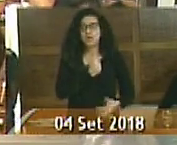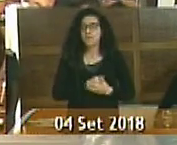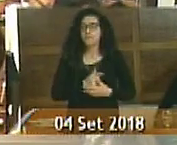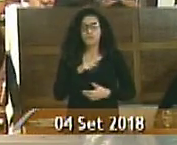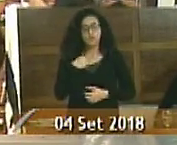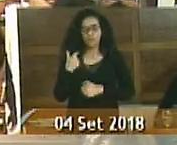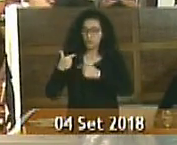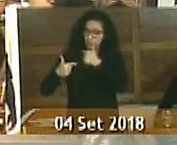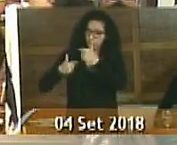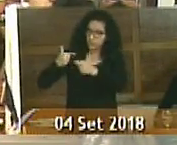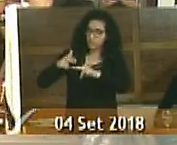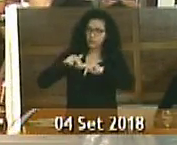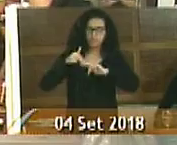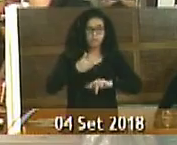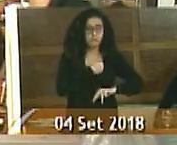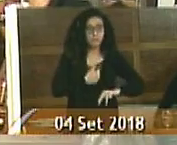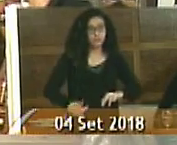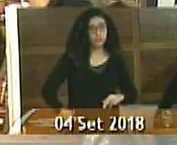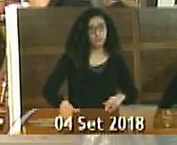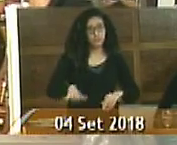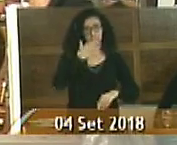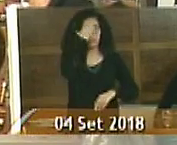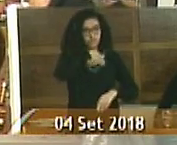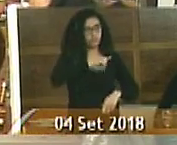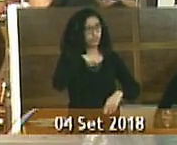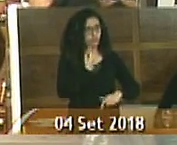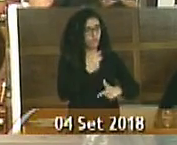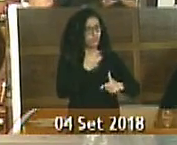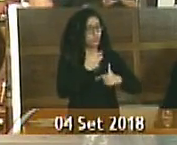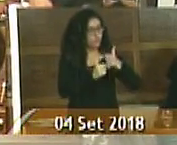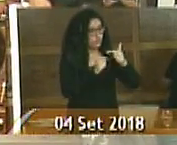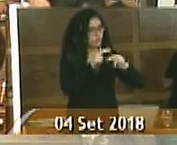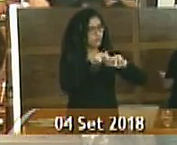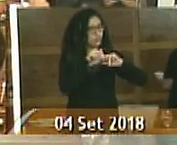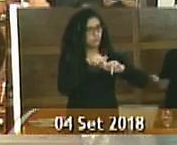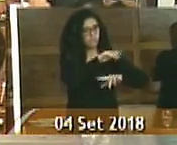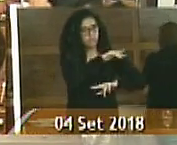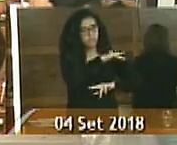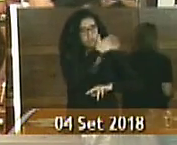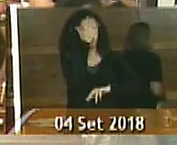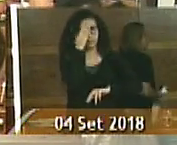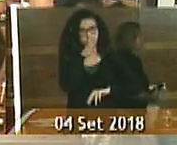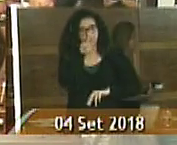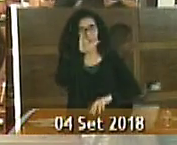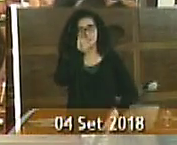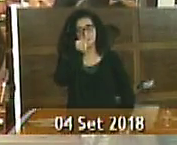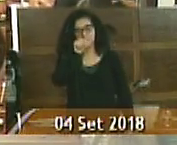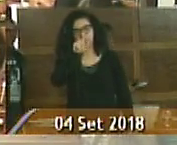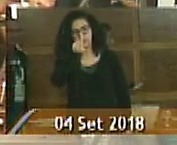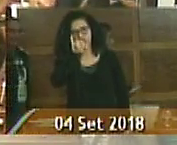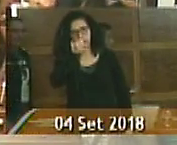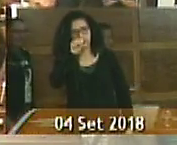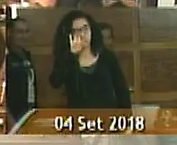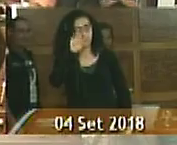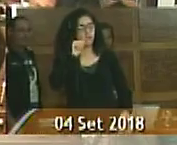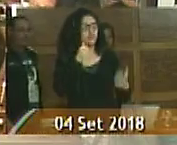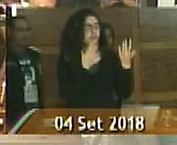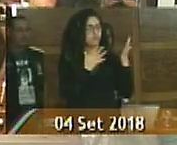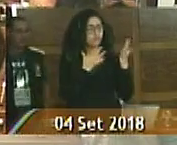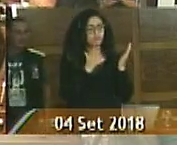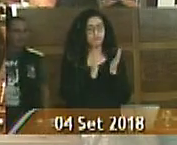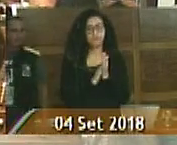nós brigamos aqui pelos bombeiros civis, nós vamos brigar também pelos brigadistas, não tenha dúvida disso. Jairo, parabéns, tá, meu amigo? Parabéns, vereadora Jane.